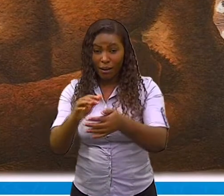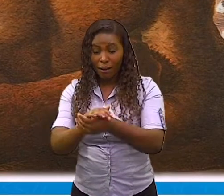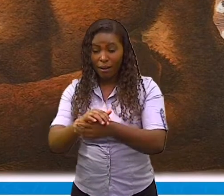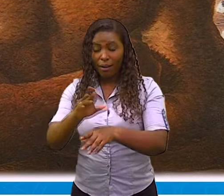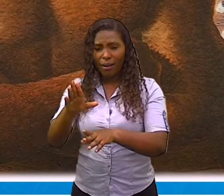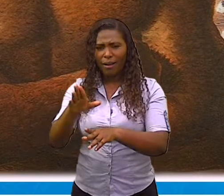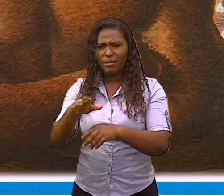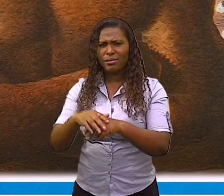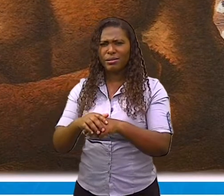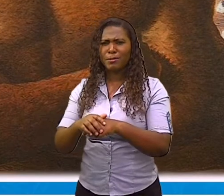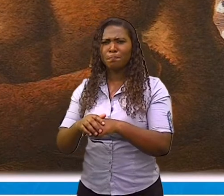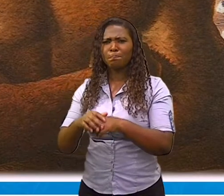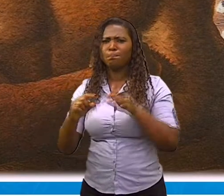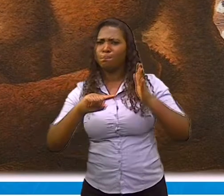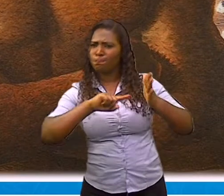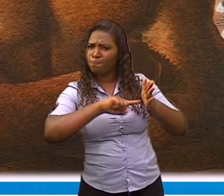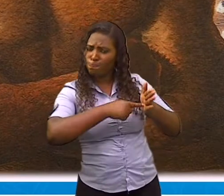Montevidéu.